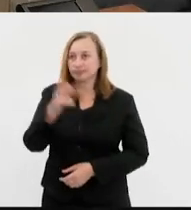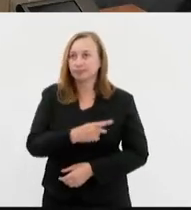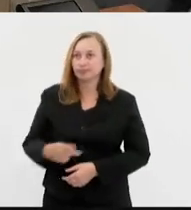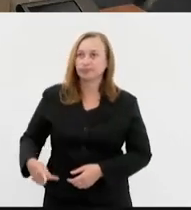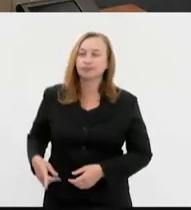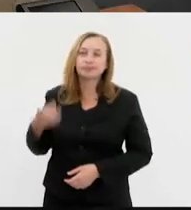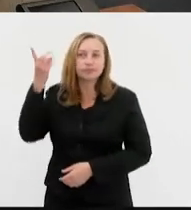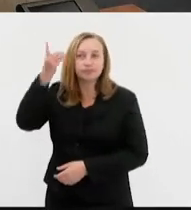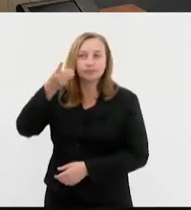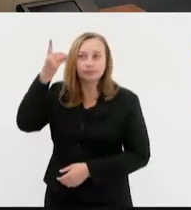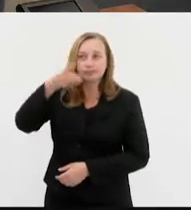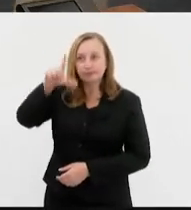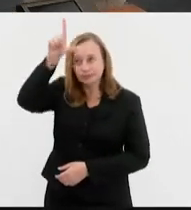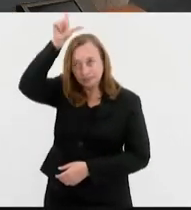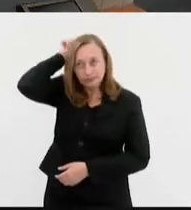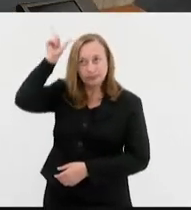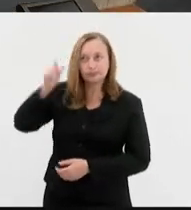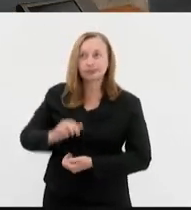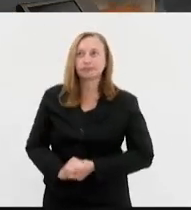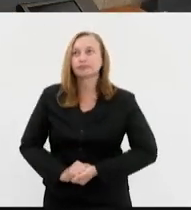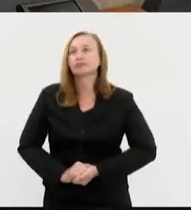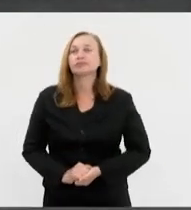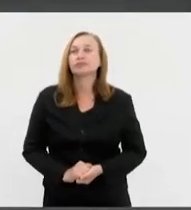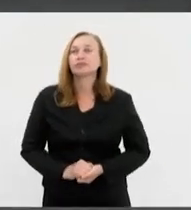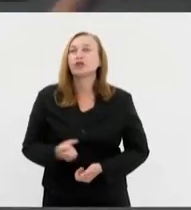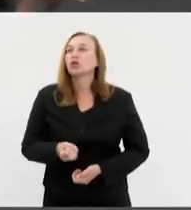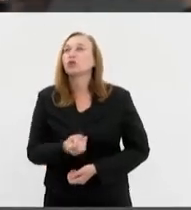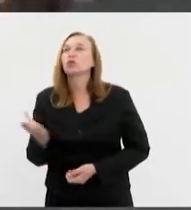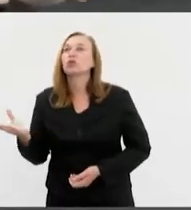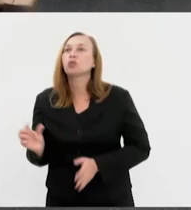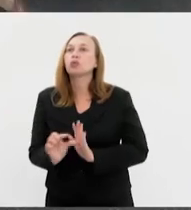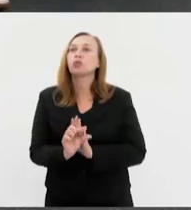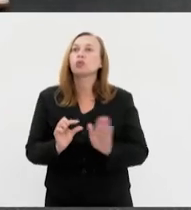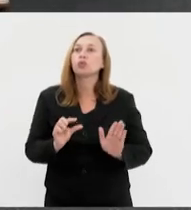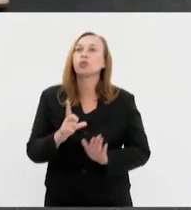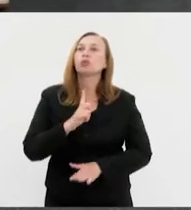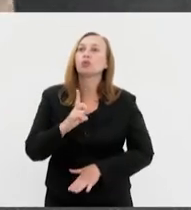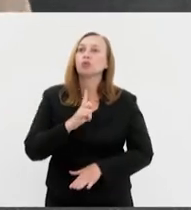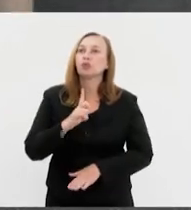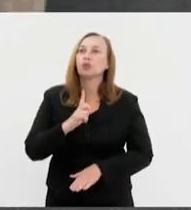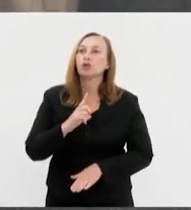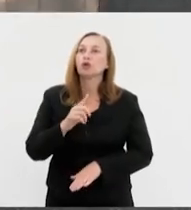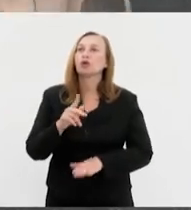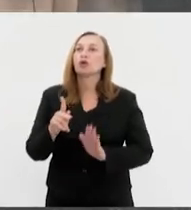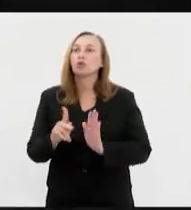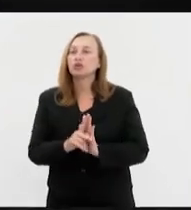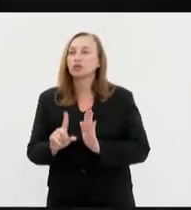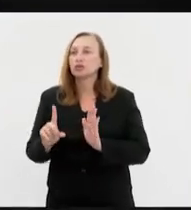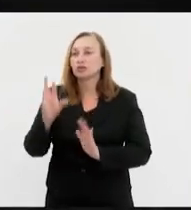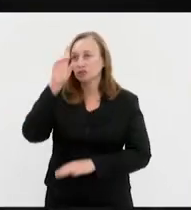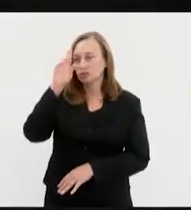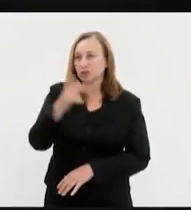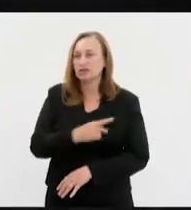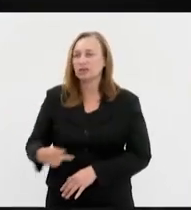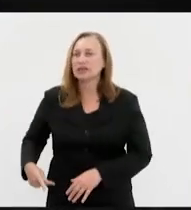Paulo. É, quantas emendas tem o projeto, senhor presidente? 5.